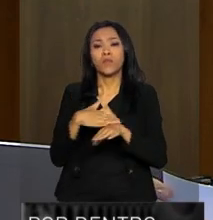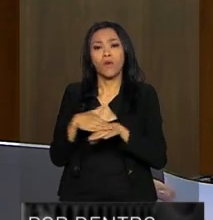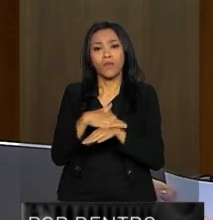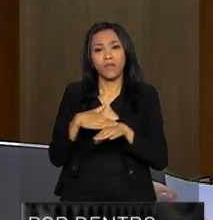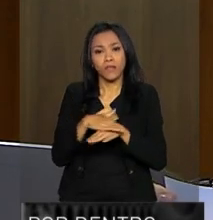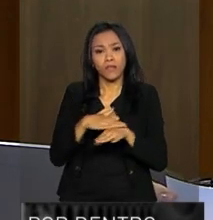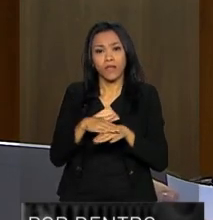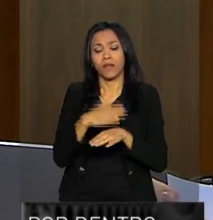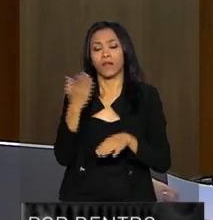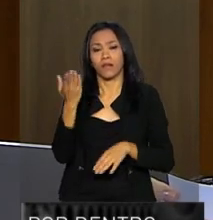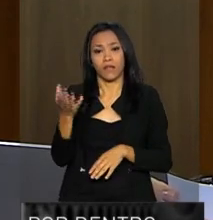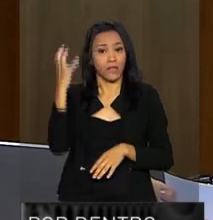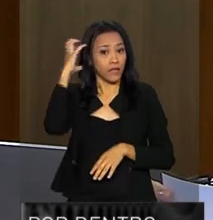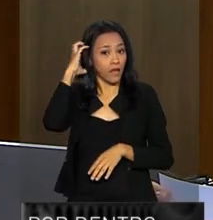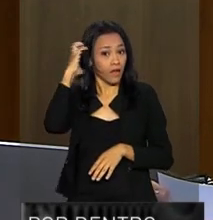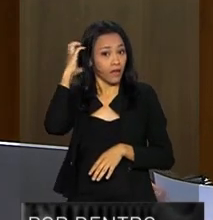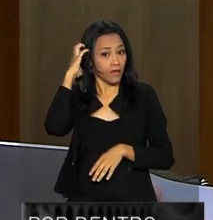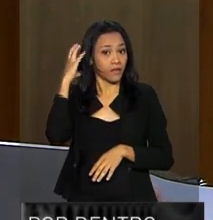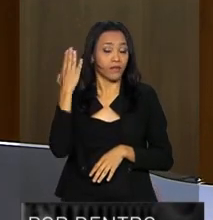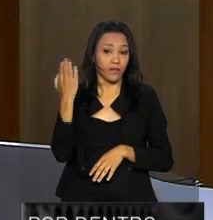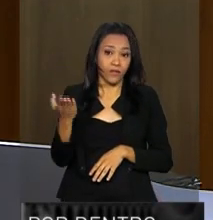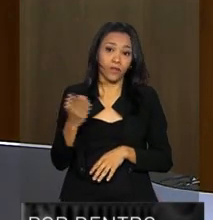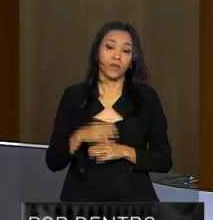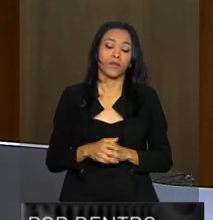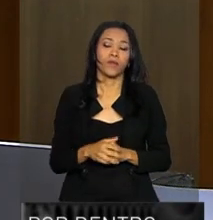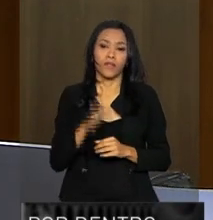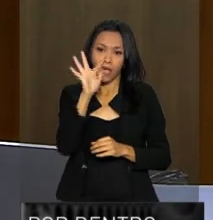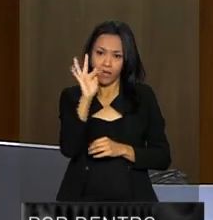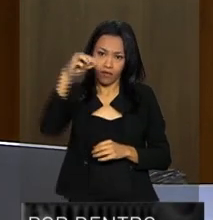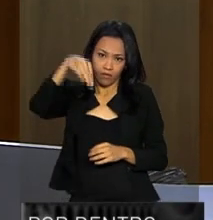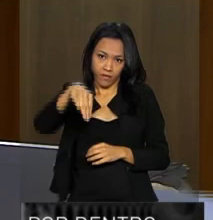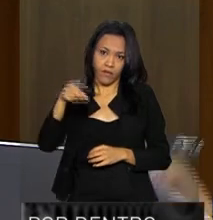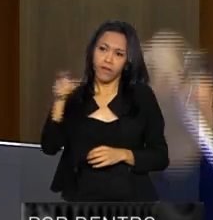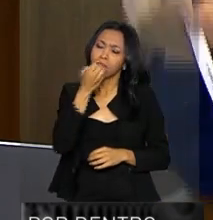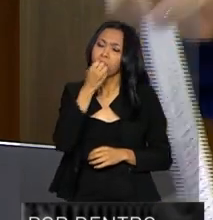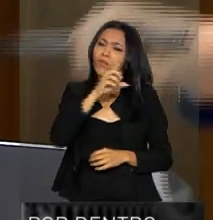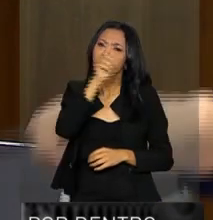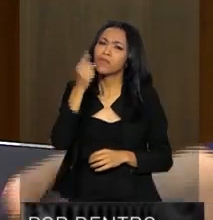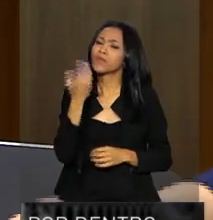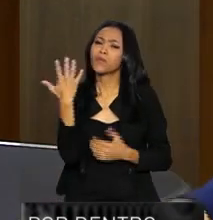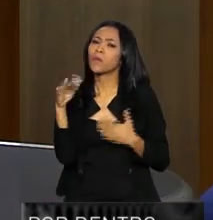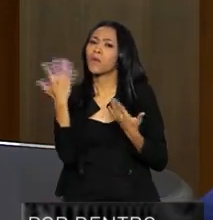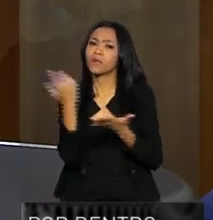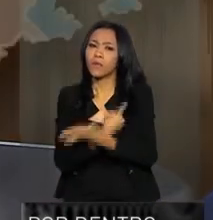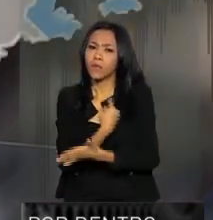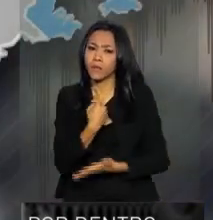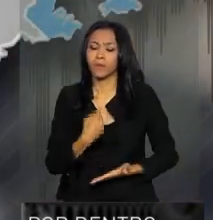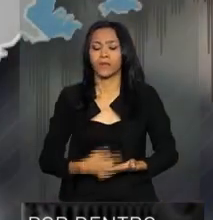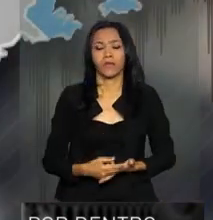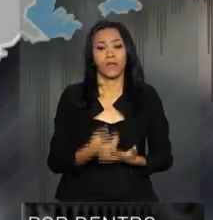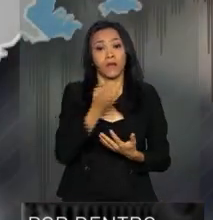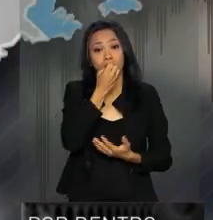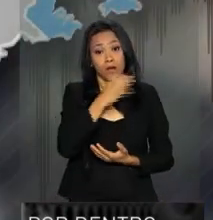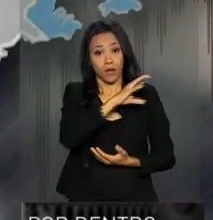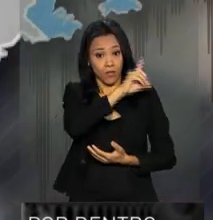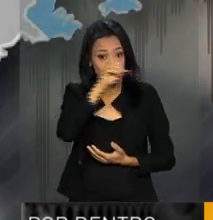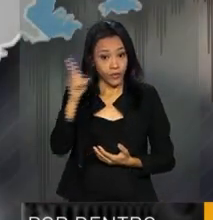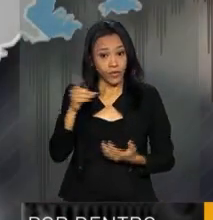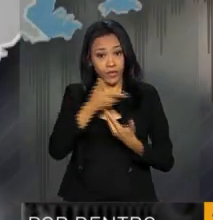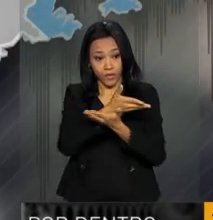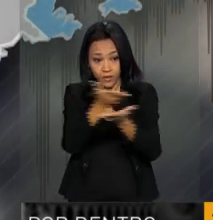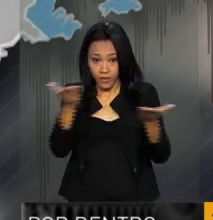tatiana campbell da rádio bandnews fm olá tatiana bom dia pra você com essa pergunta o bom dia também ao